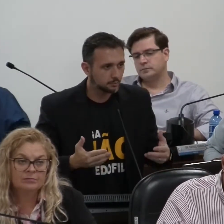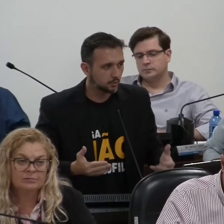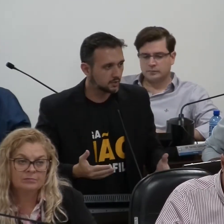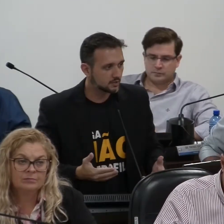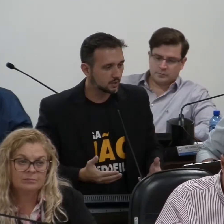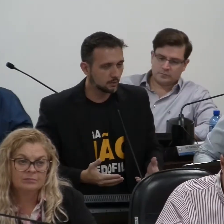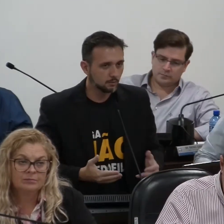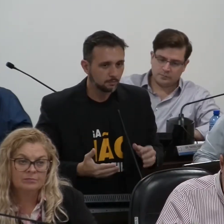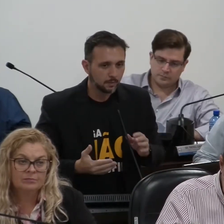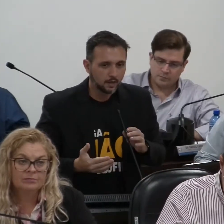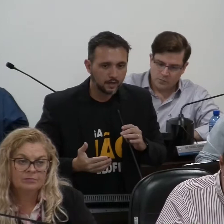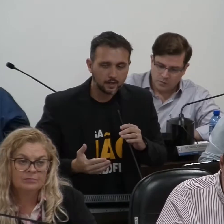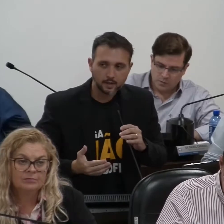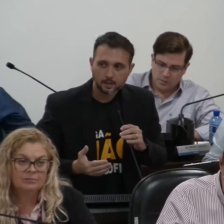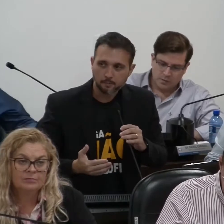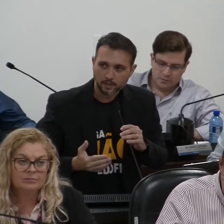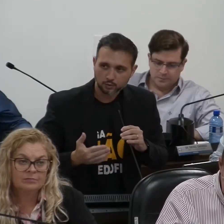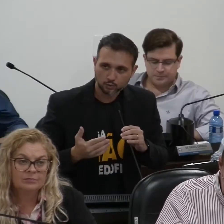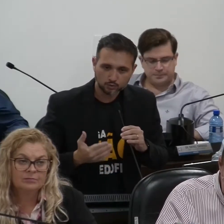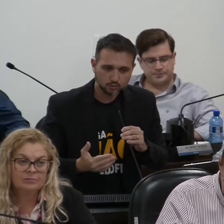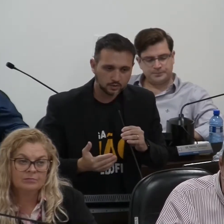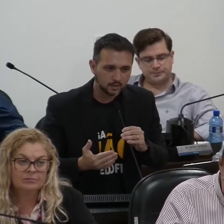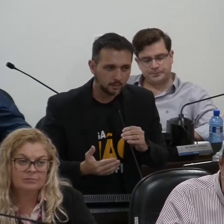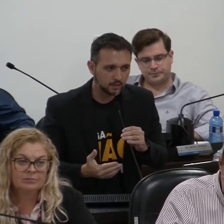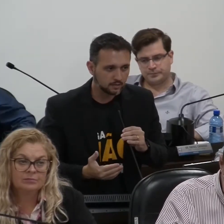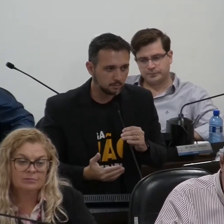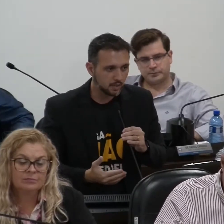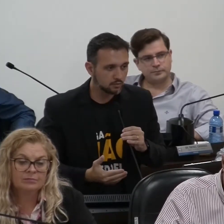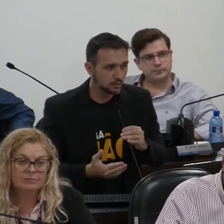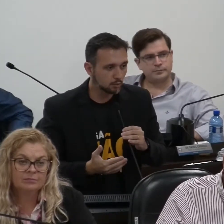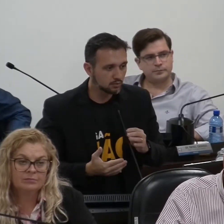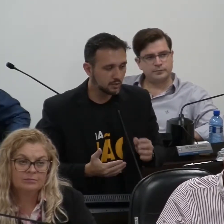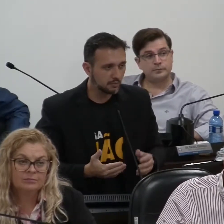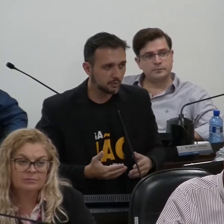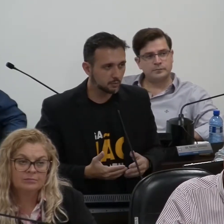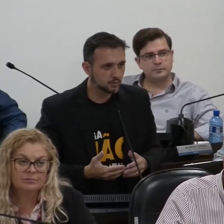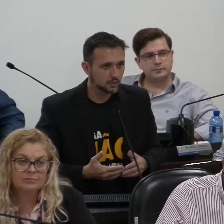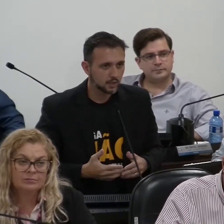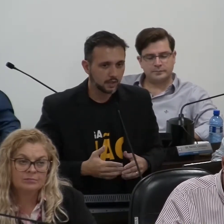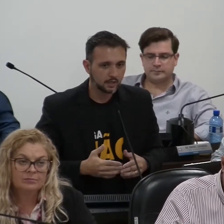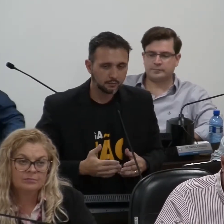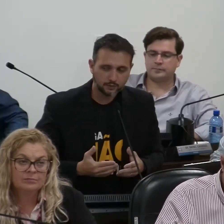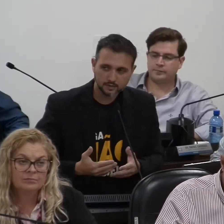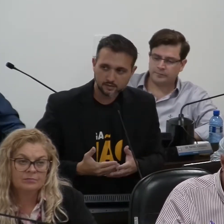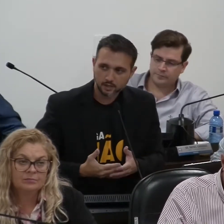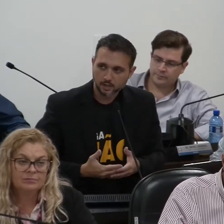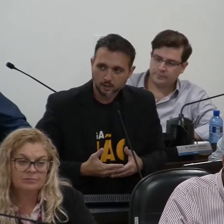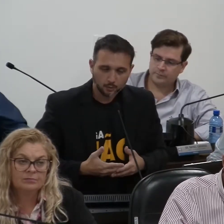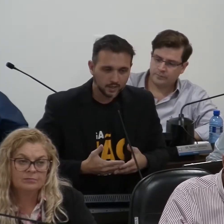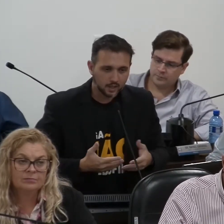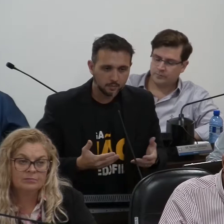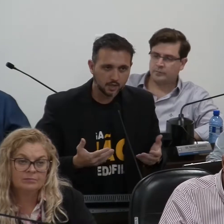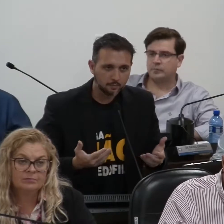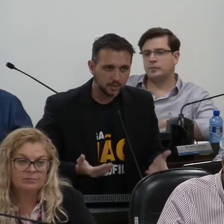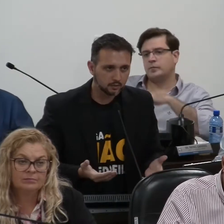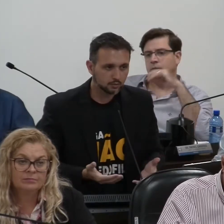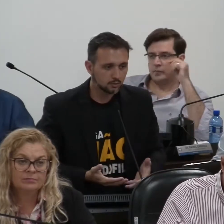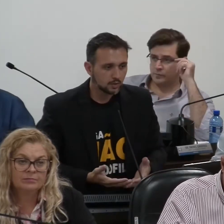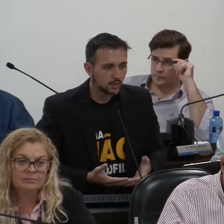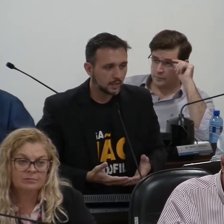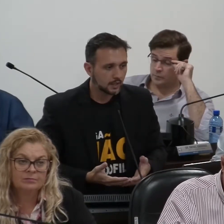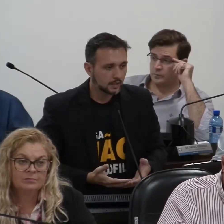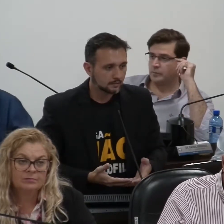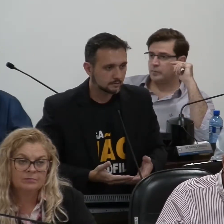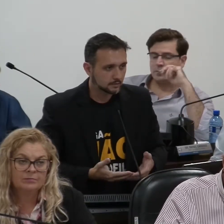à disposição para todos os estabelecimentos, inclusive vamos fazer o